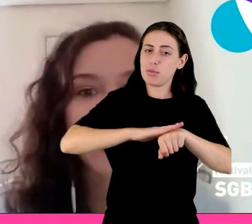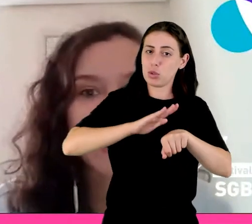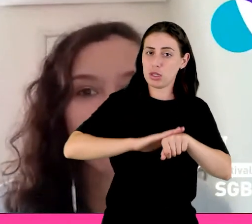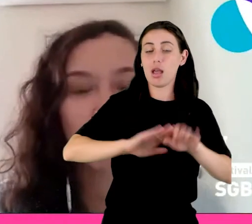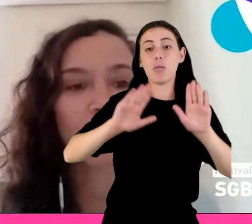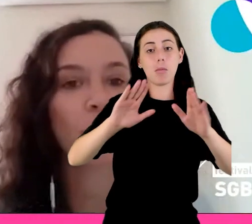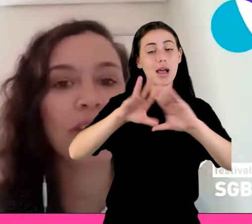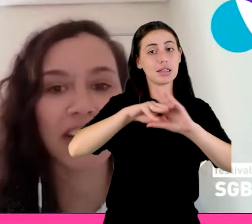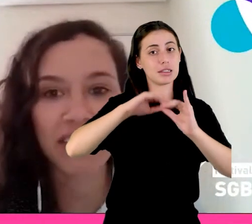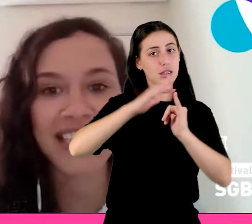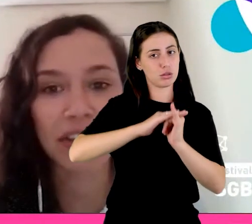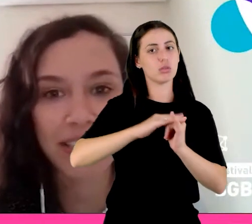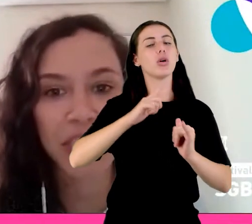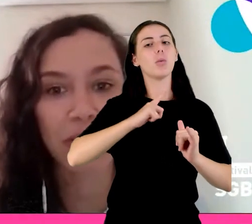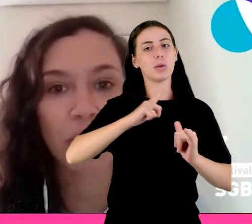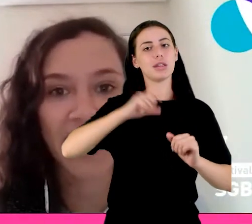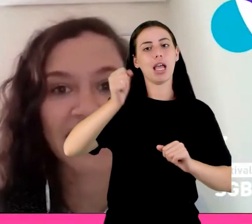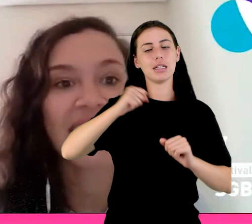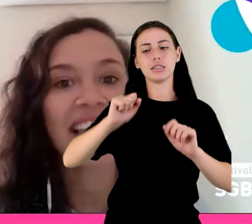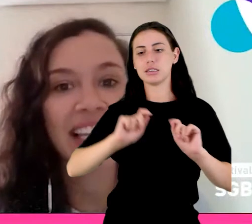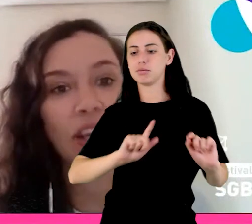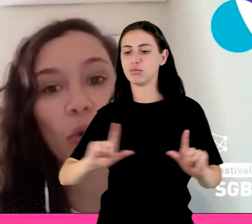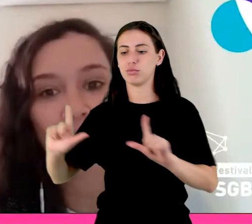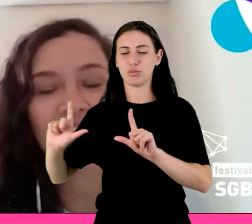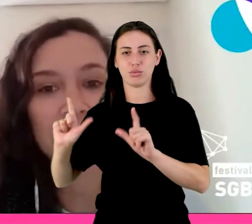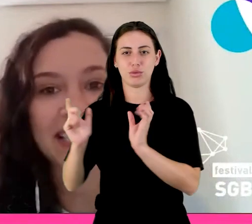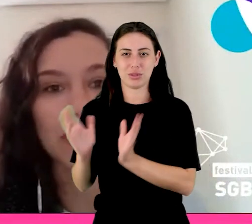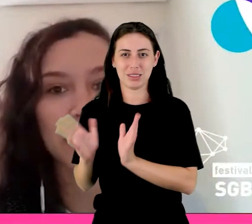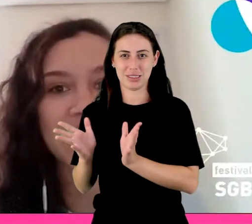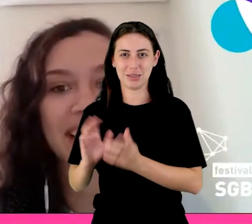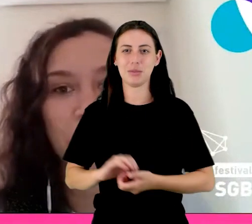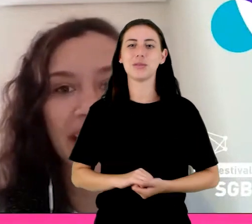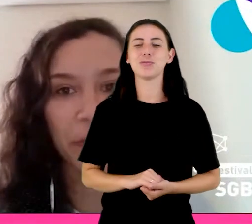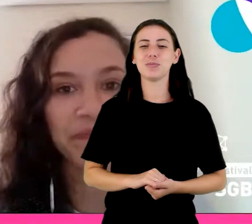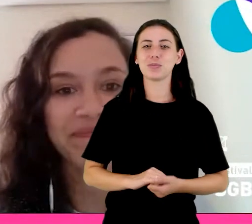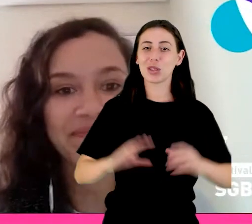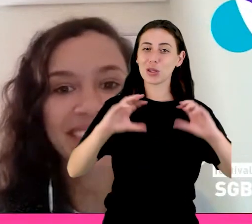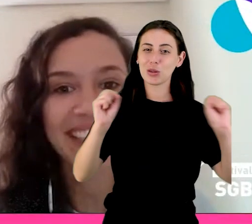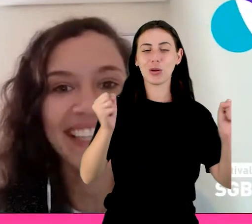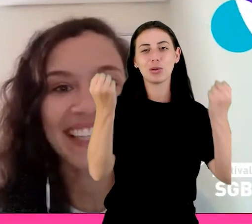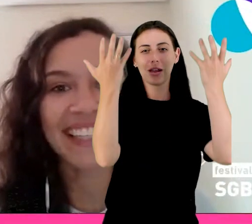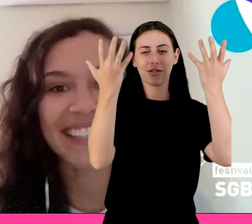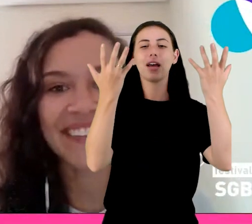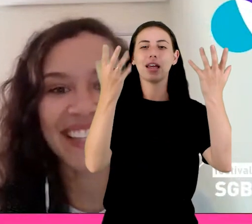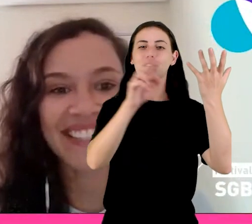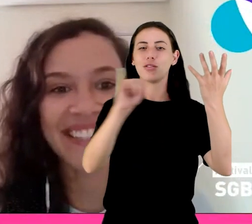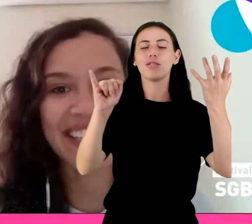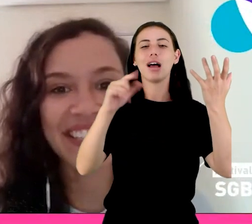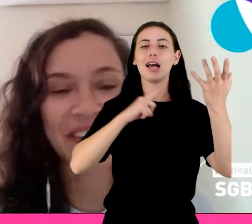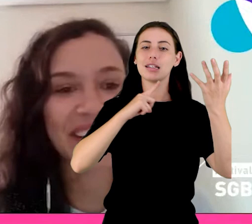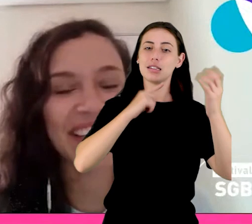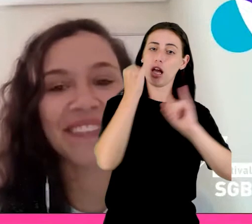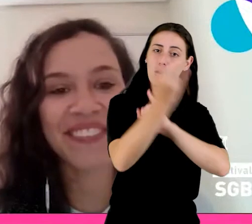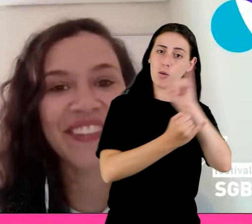evento acessível, e todo o evento está sendo transmitido online e com interpretação de Libras em tempo real. Então é isso,